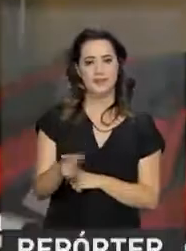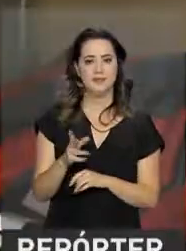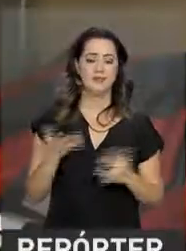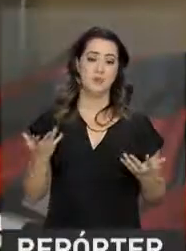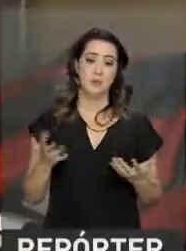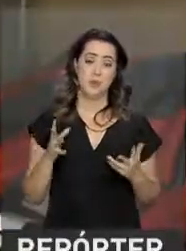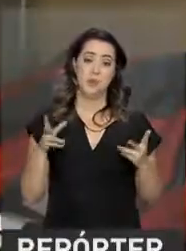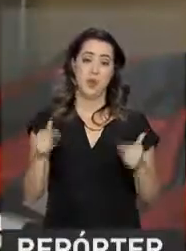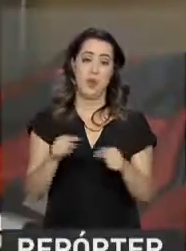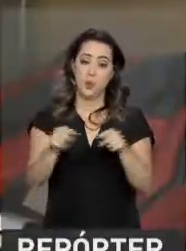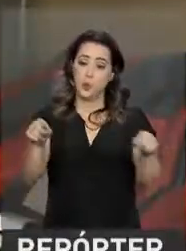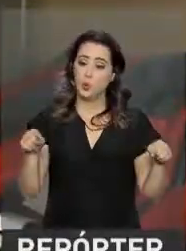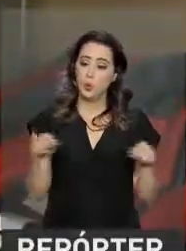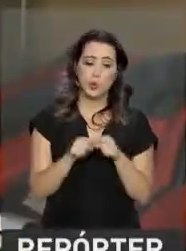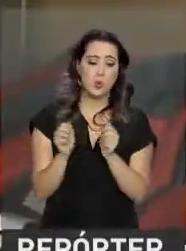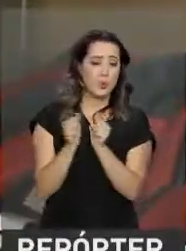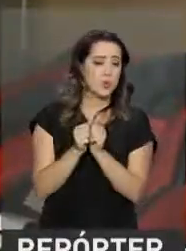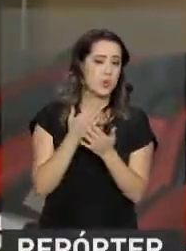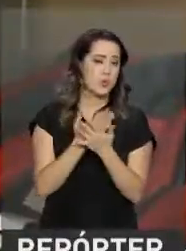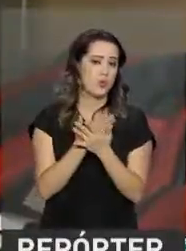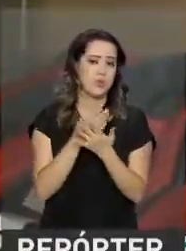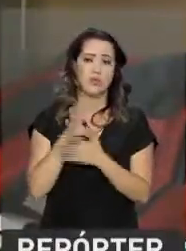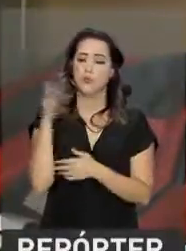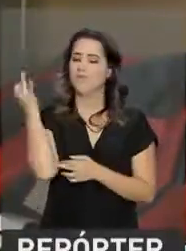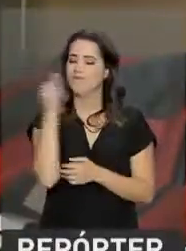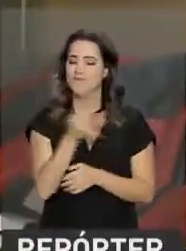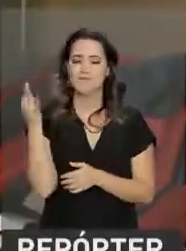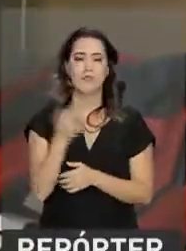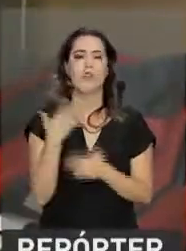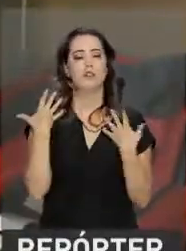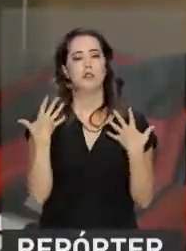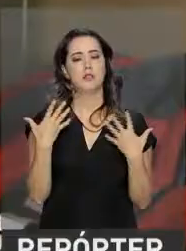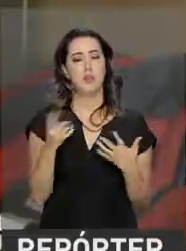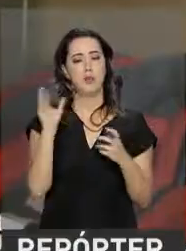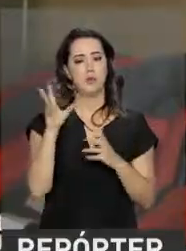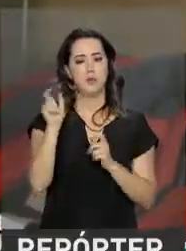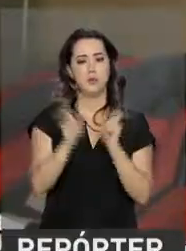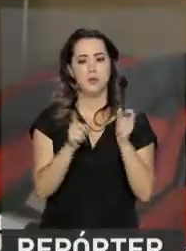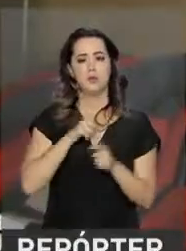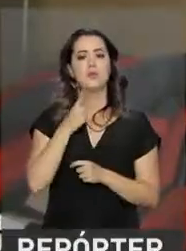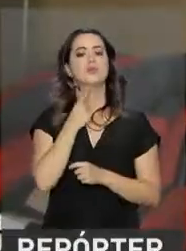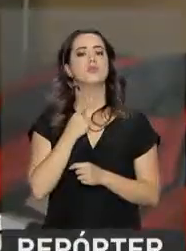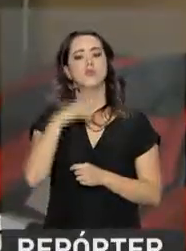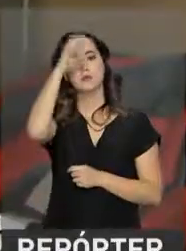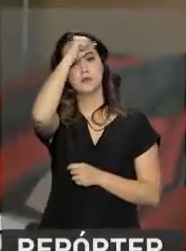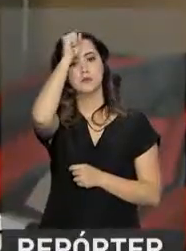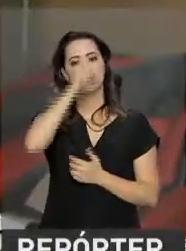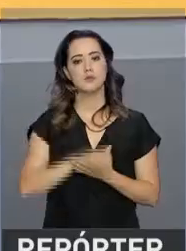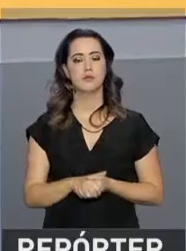e com a equipe ocupa de sala que são todos maravilhoso todo mundo tem montados de